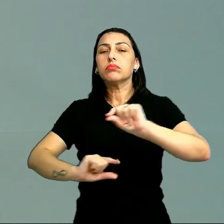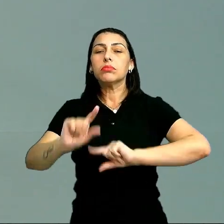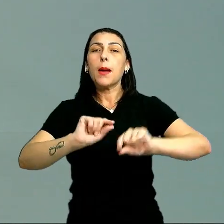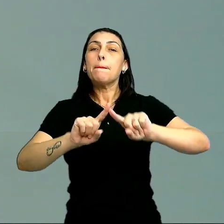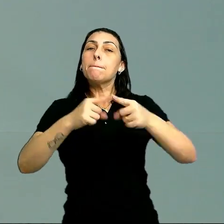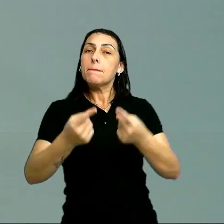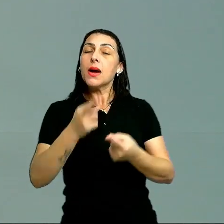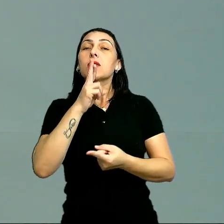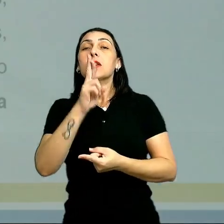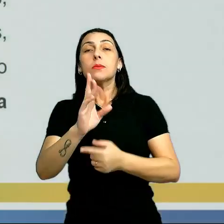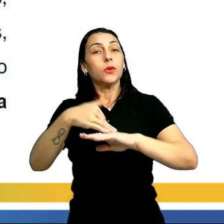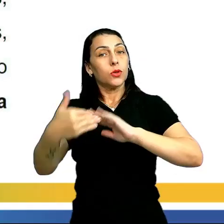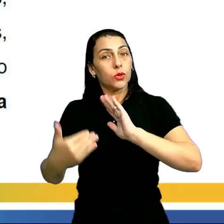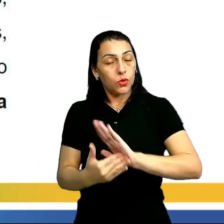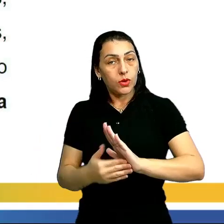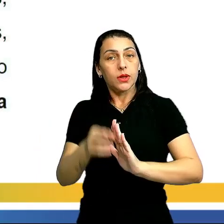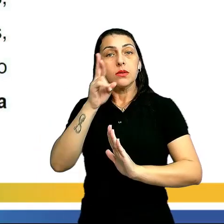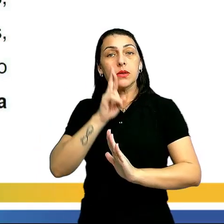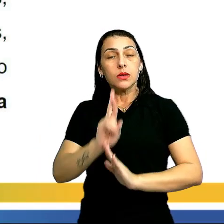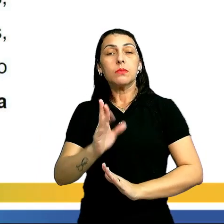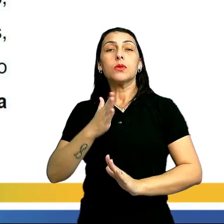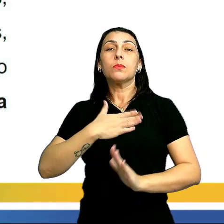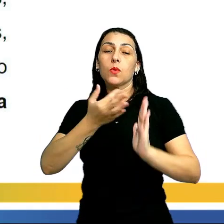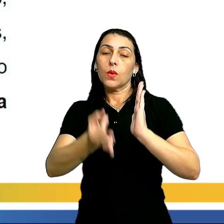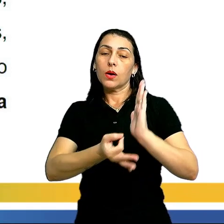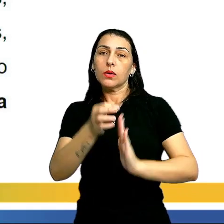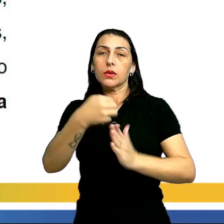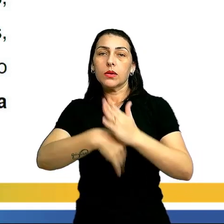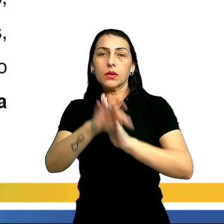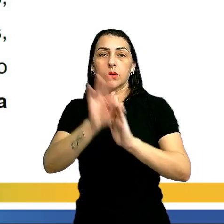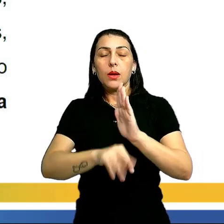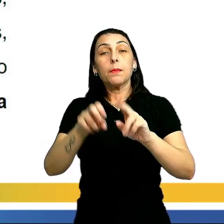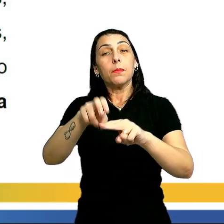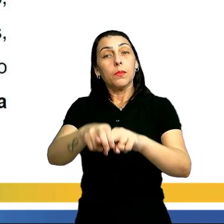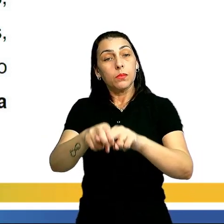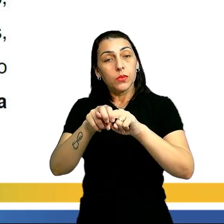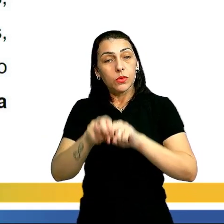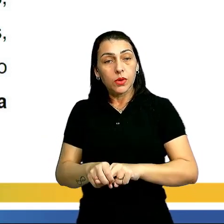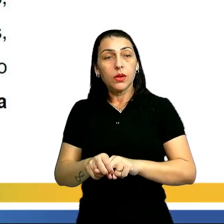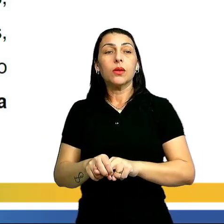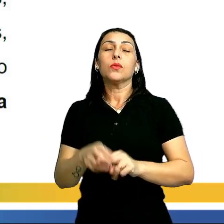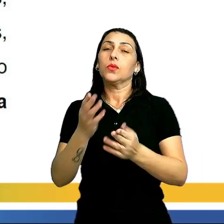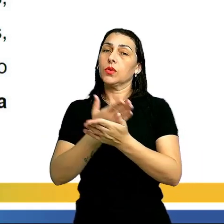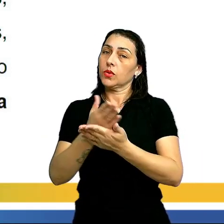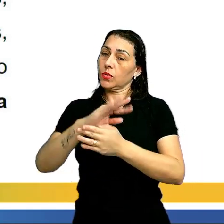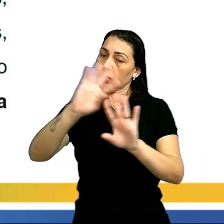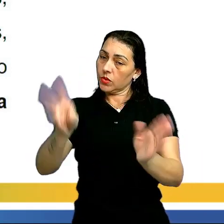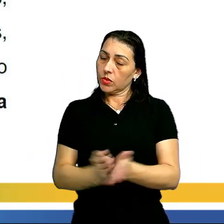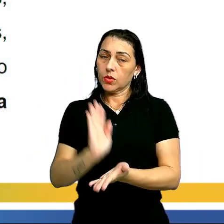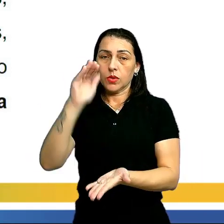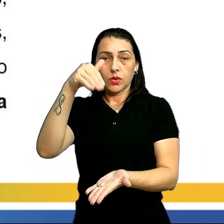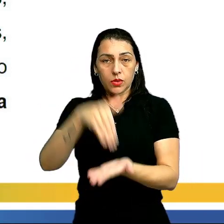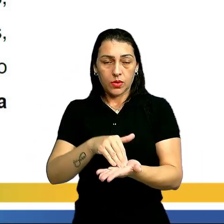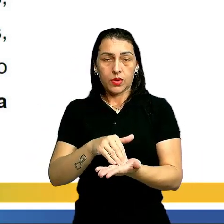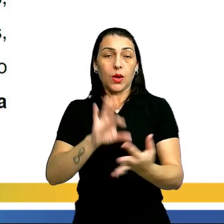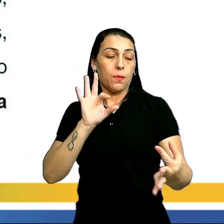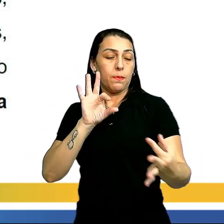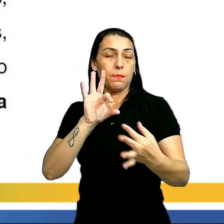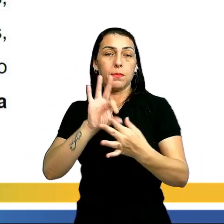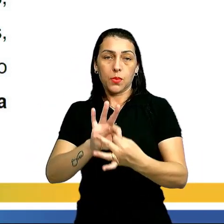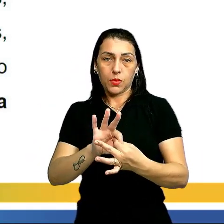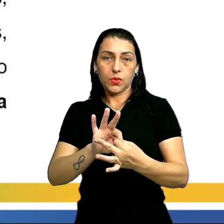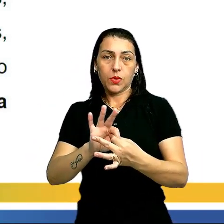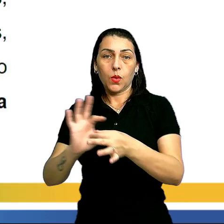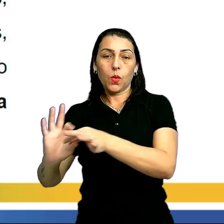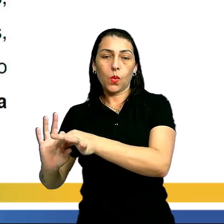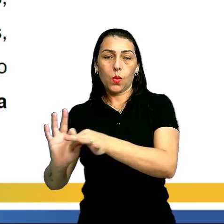que respeite o meu argumento no texto. Então vamos lá. Portanto, então, eu inicio a minha conclusão com portanto, que é o meu conectivo